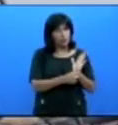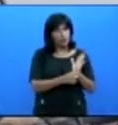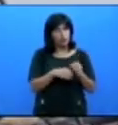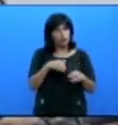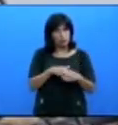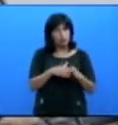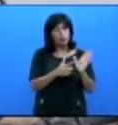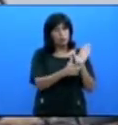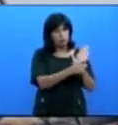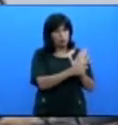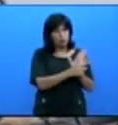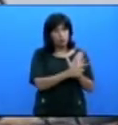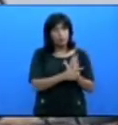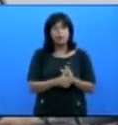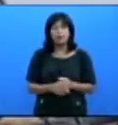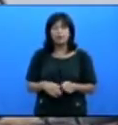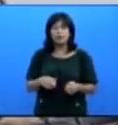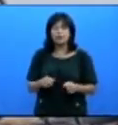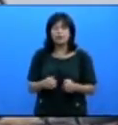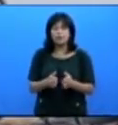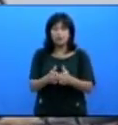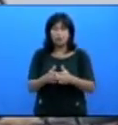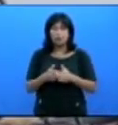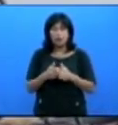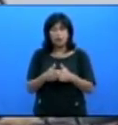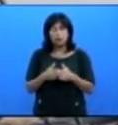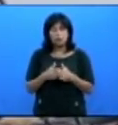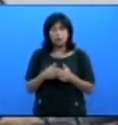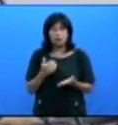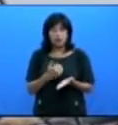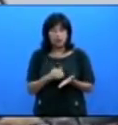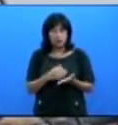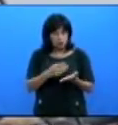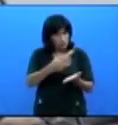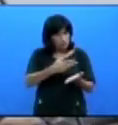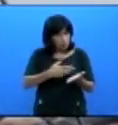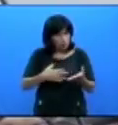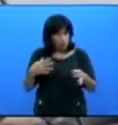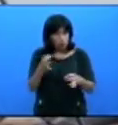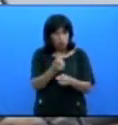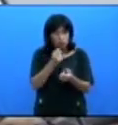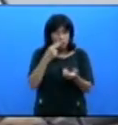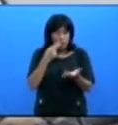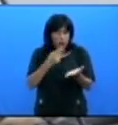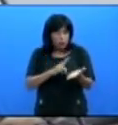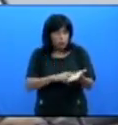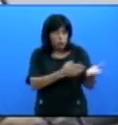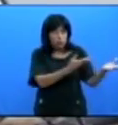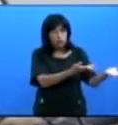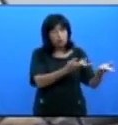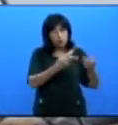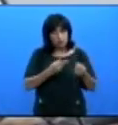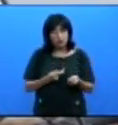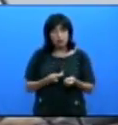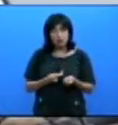Interno. Solicitamos ao senhor secretário que proceda à leitura do resumo das correspondências